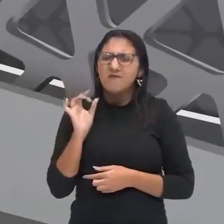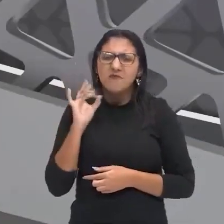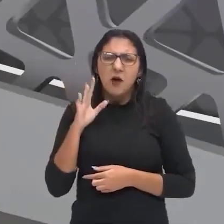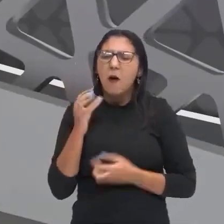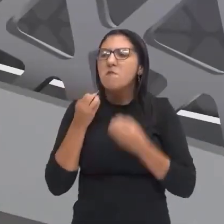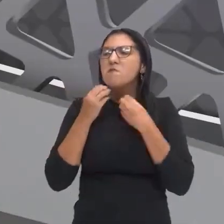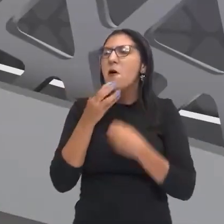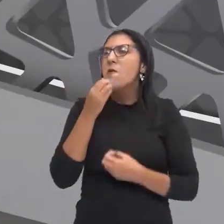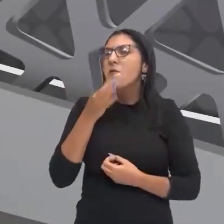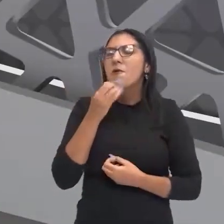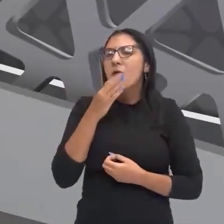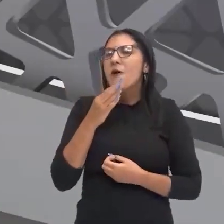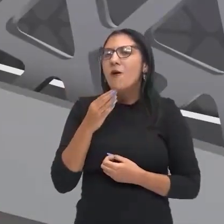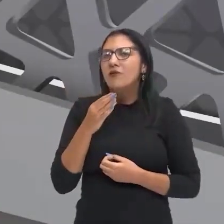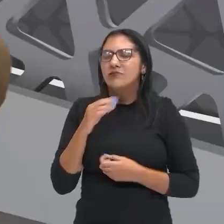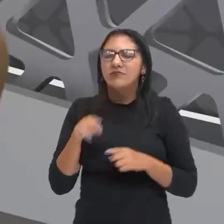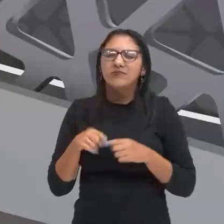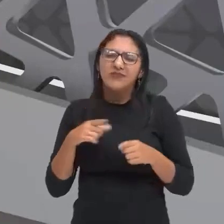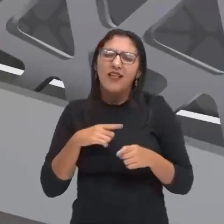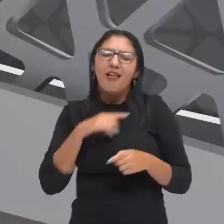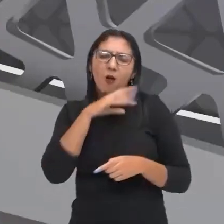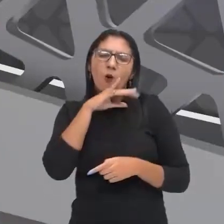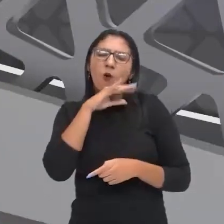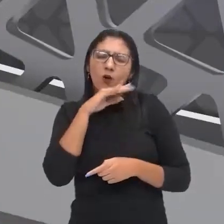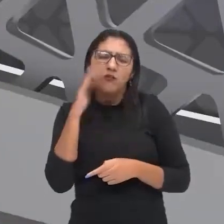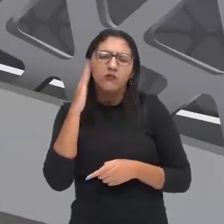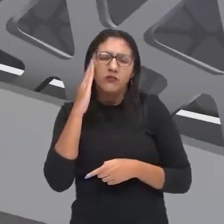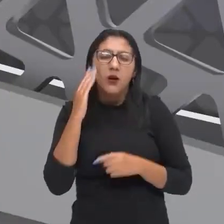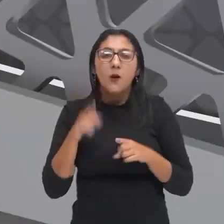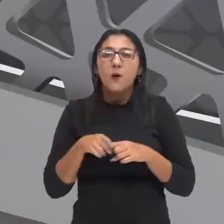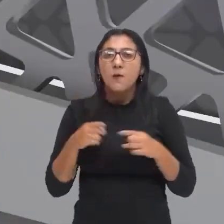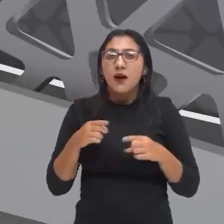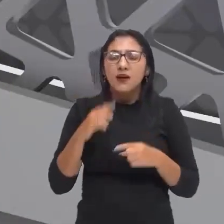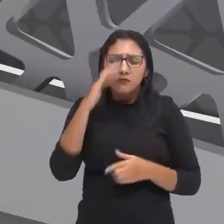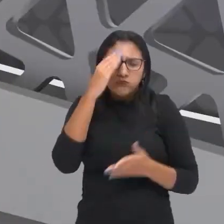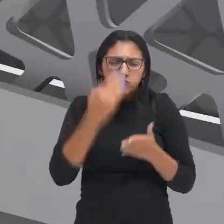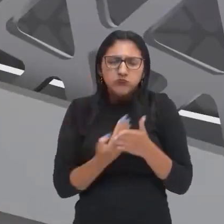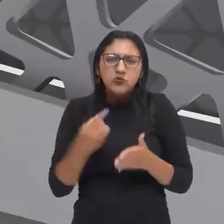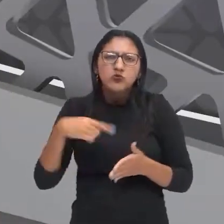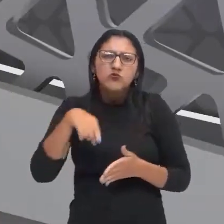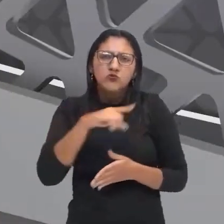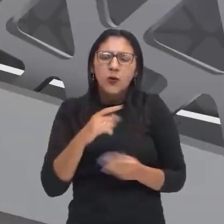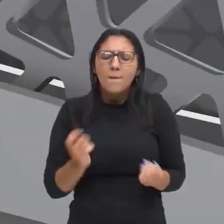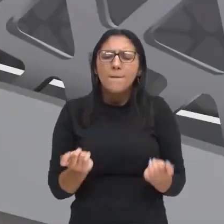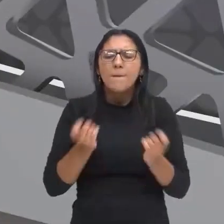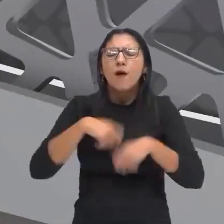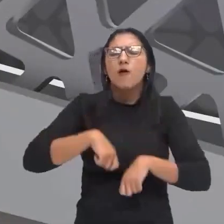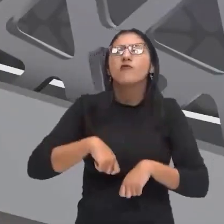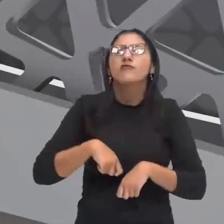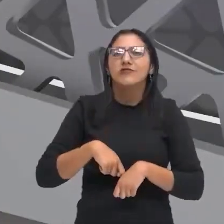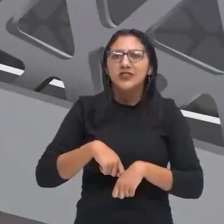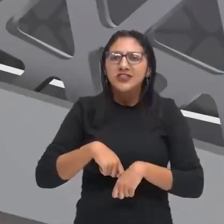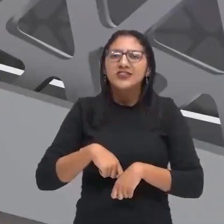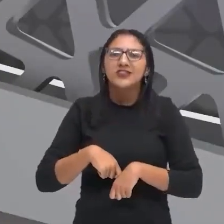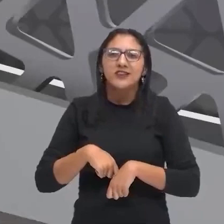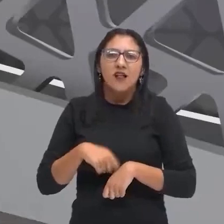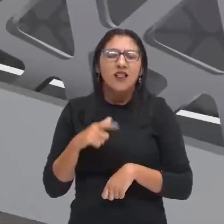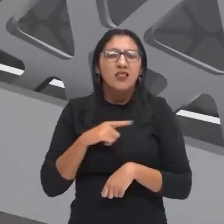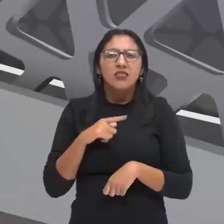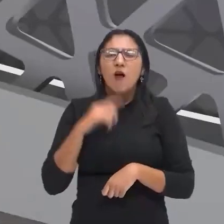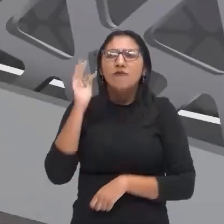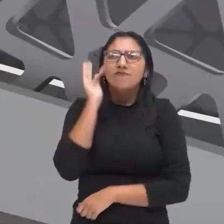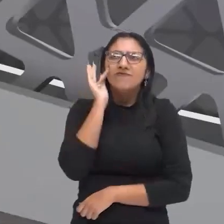em vocês. Pelo contrário, a gente acredita que vocês são perfeitamente capazes de ter aí